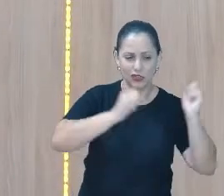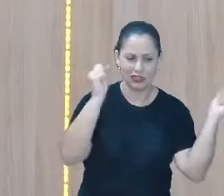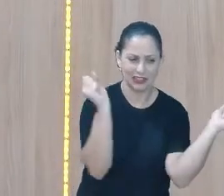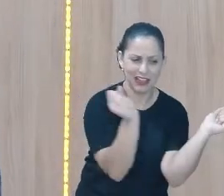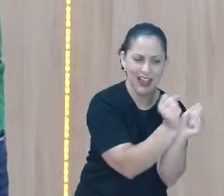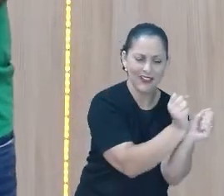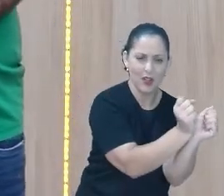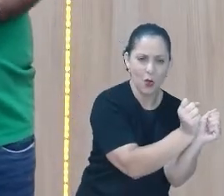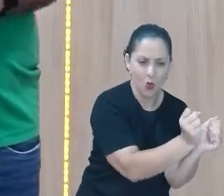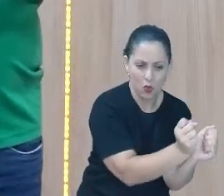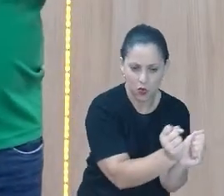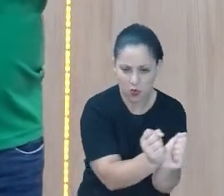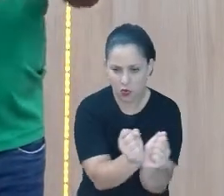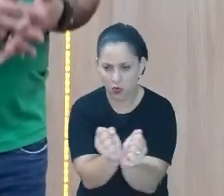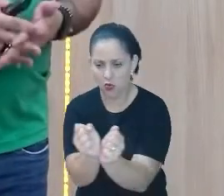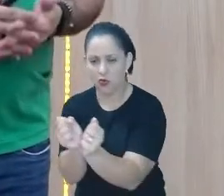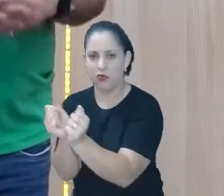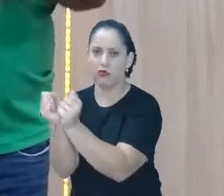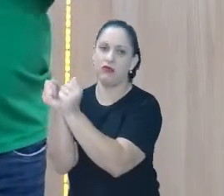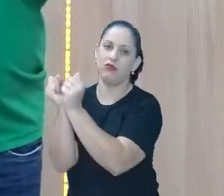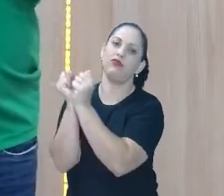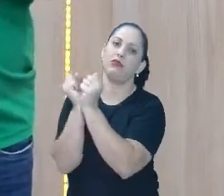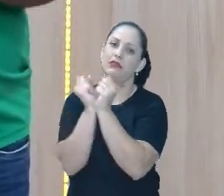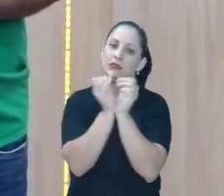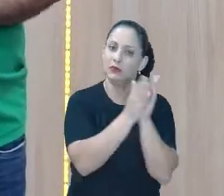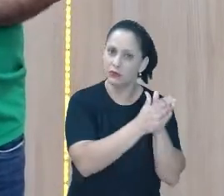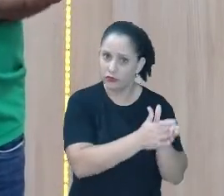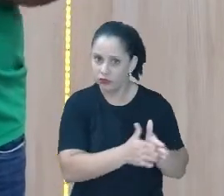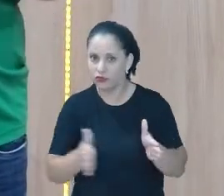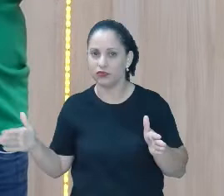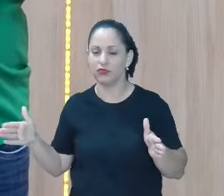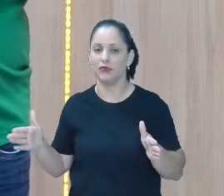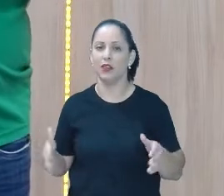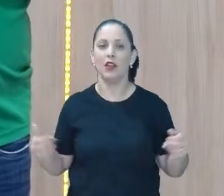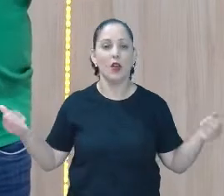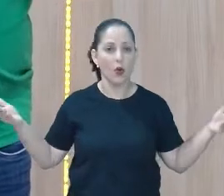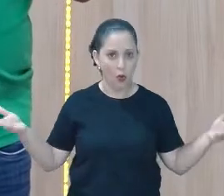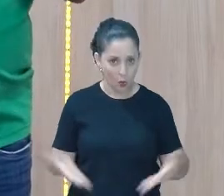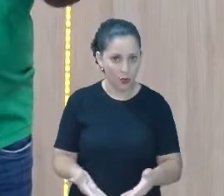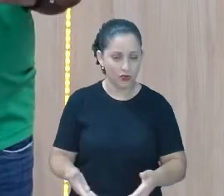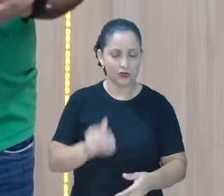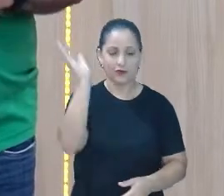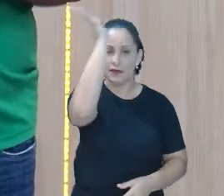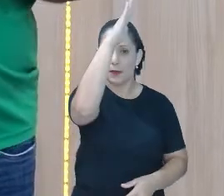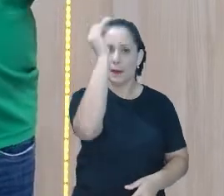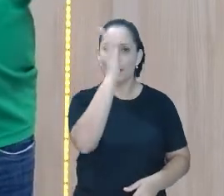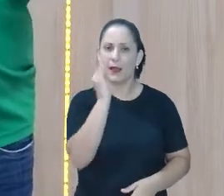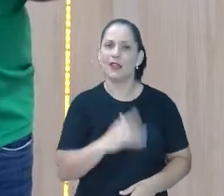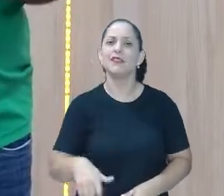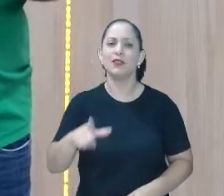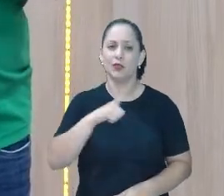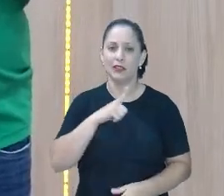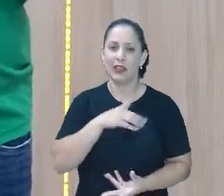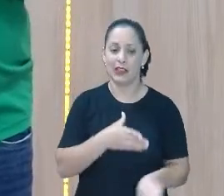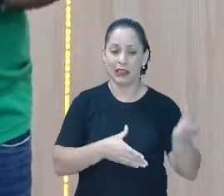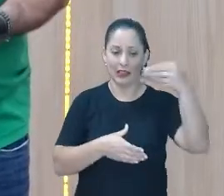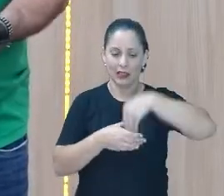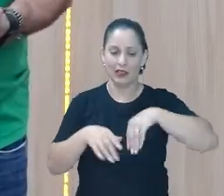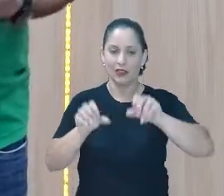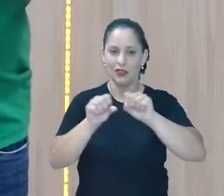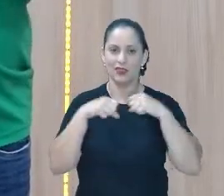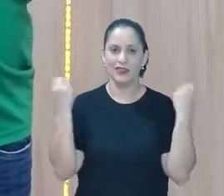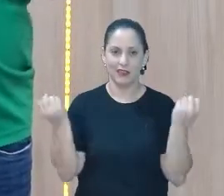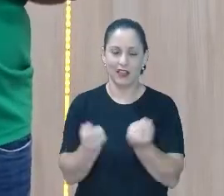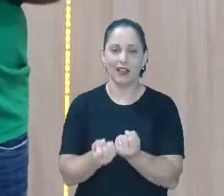se a gente para observar, hoje o nosso país ele ainda carrega, né, na sua sociedade a